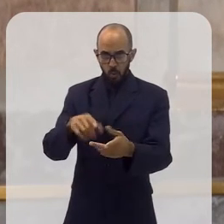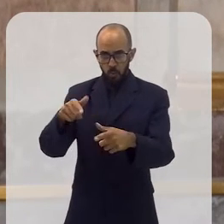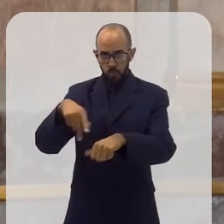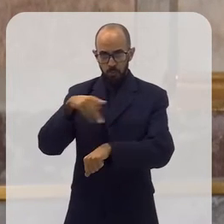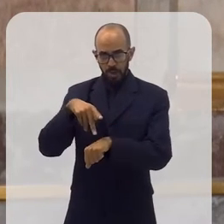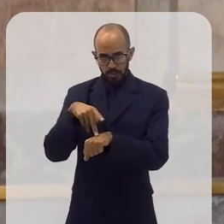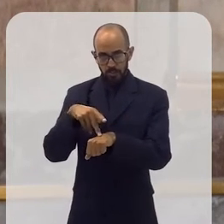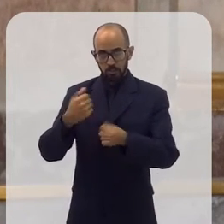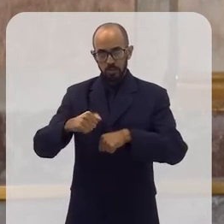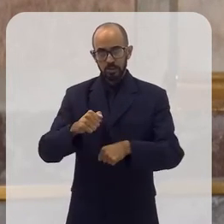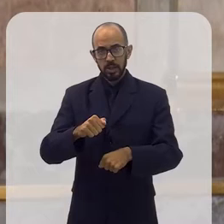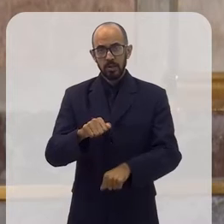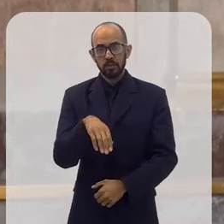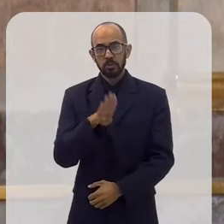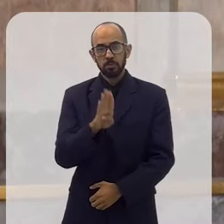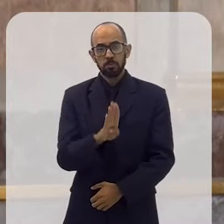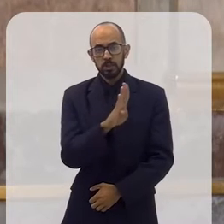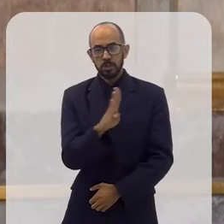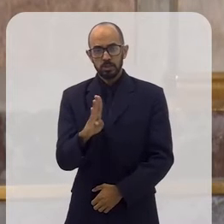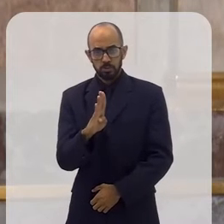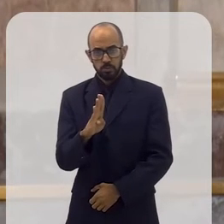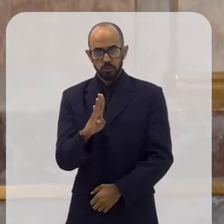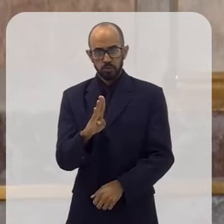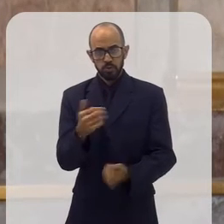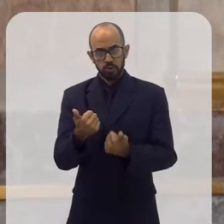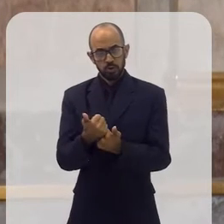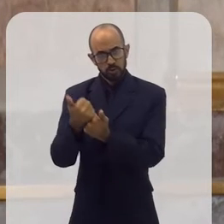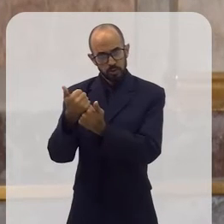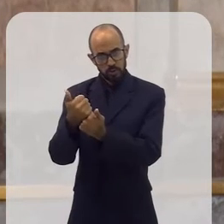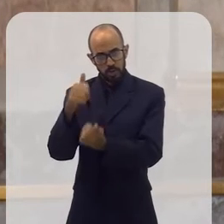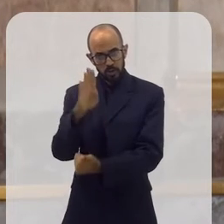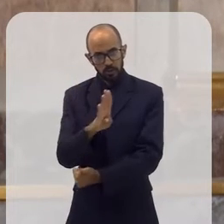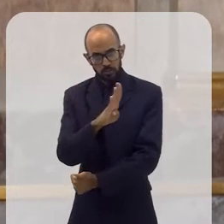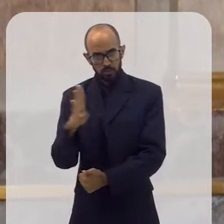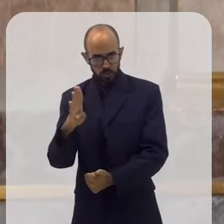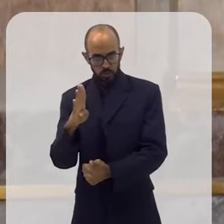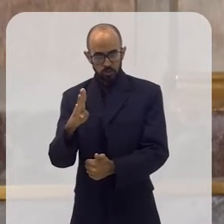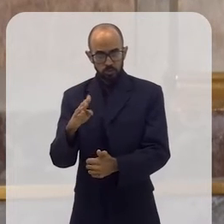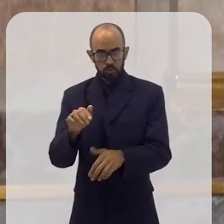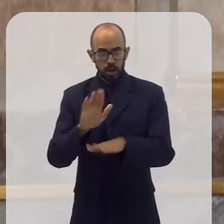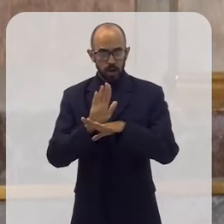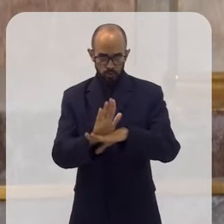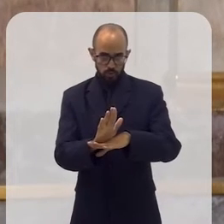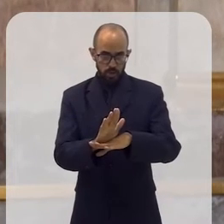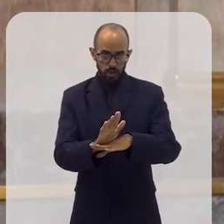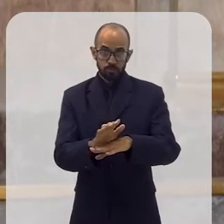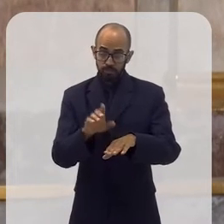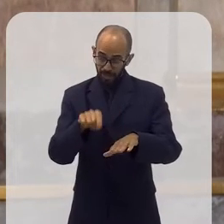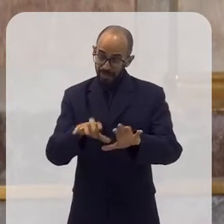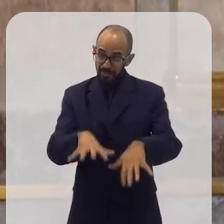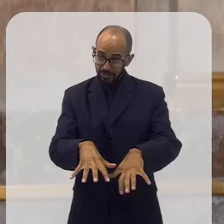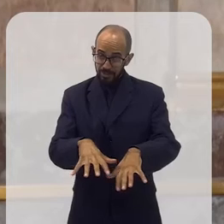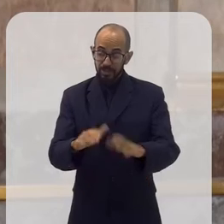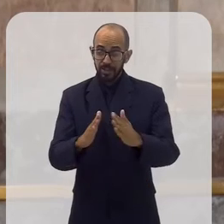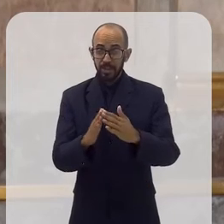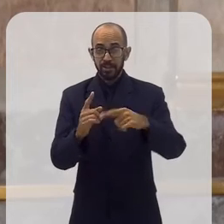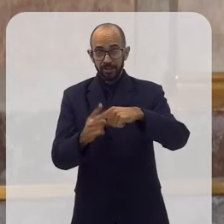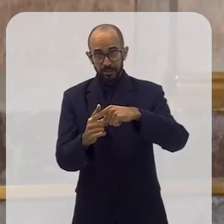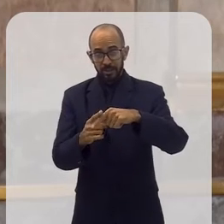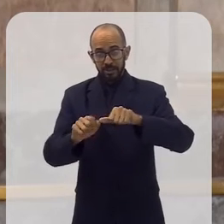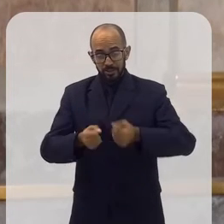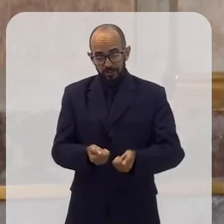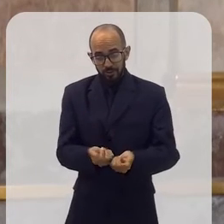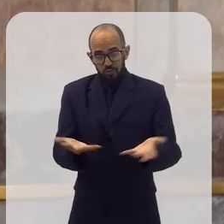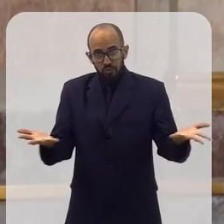precisava de bispos e arcebispos para servir. É assim que a igreja se espalhou em todo o